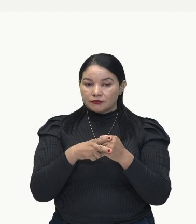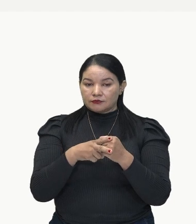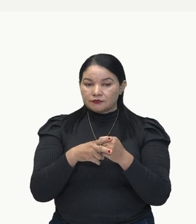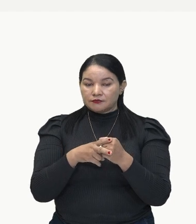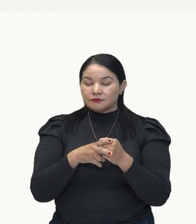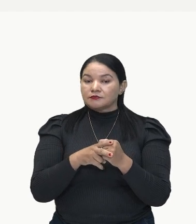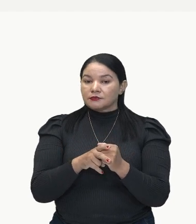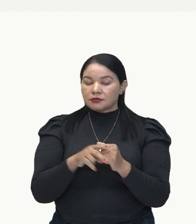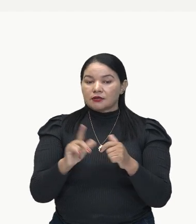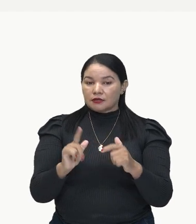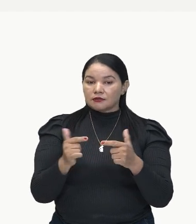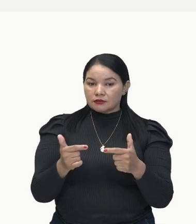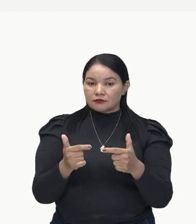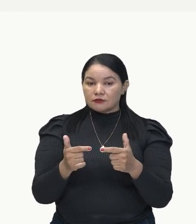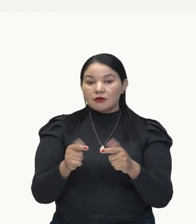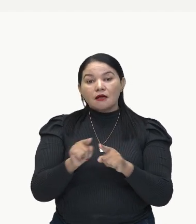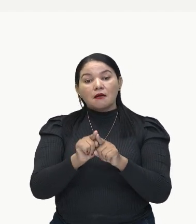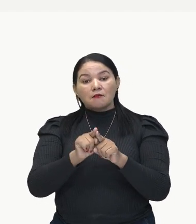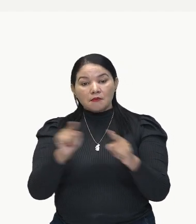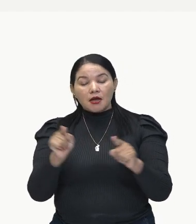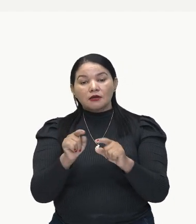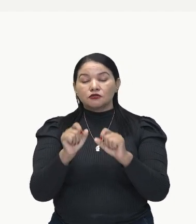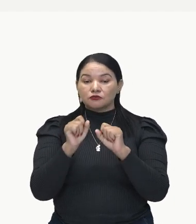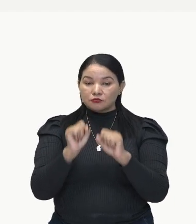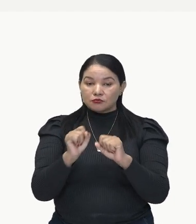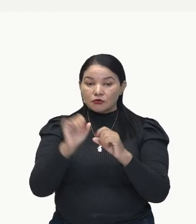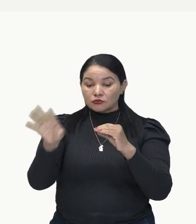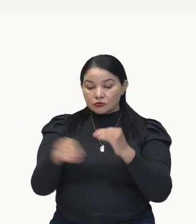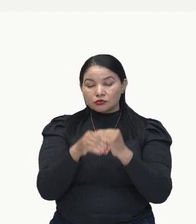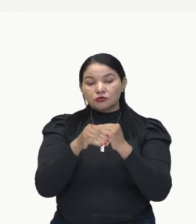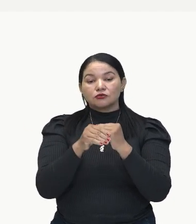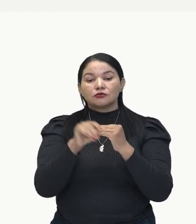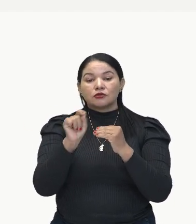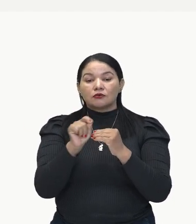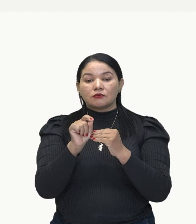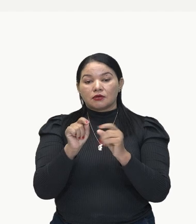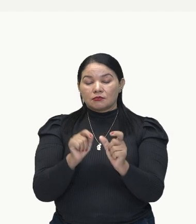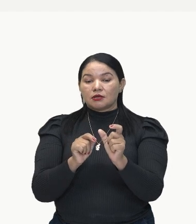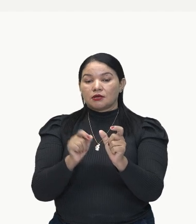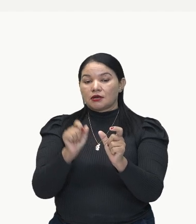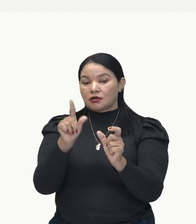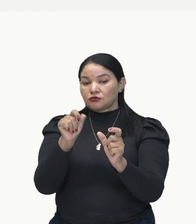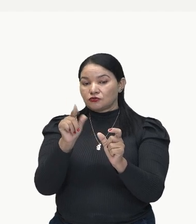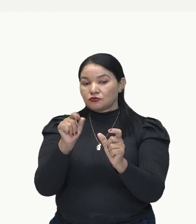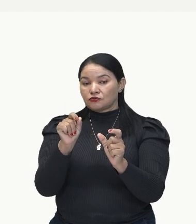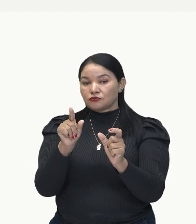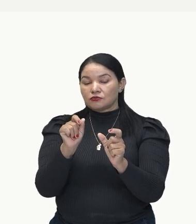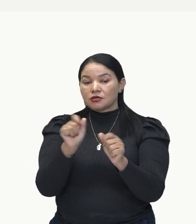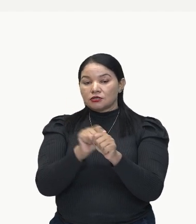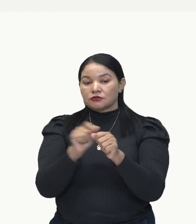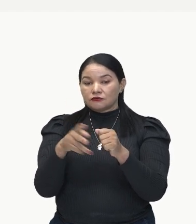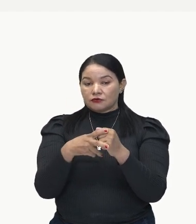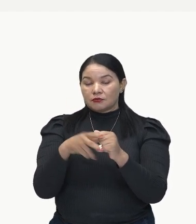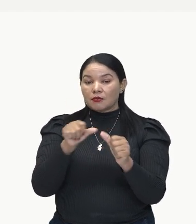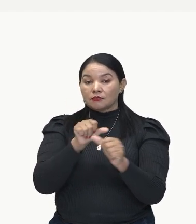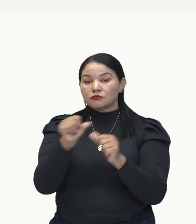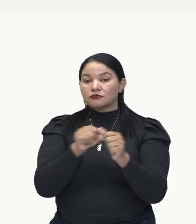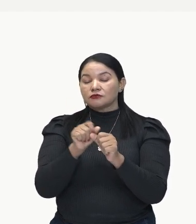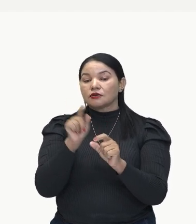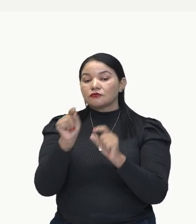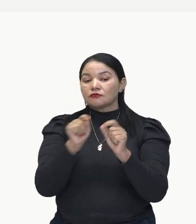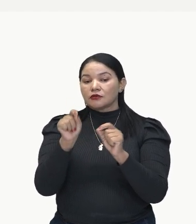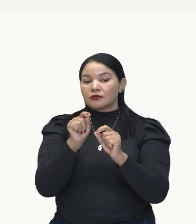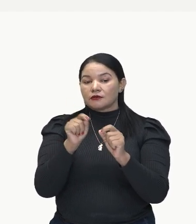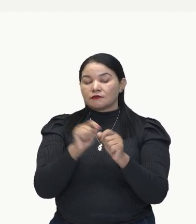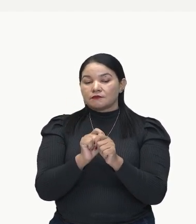ação. Só que eu posso adicionar, como a gente vê aí em azul, os advérbios para modificar. Se eu